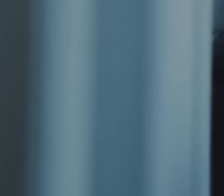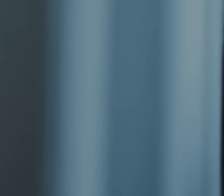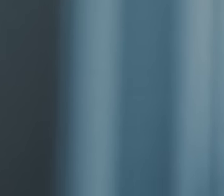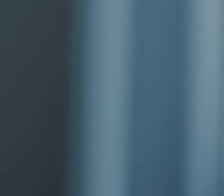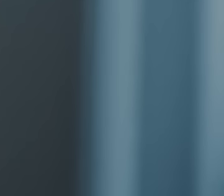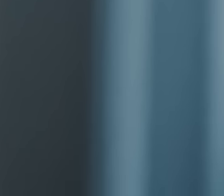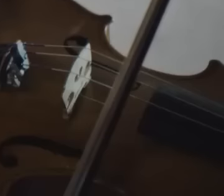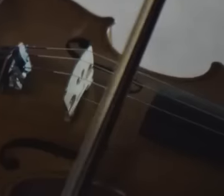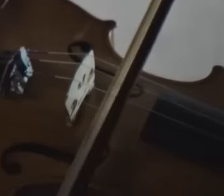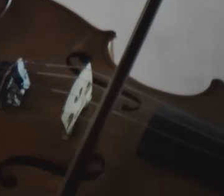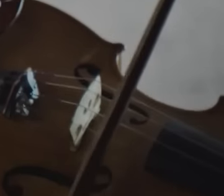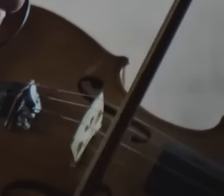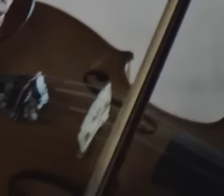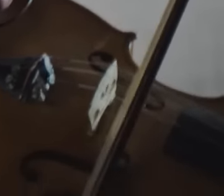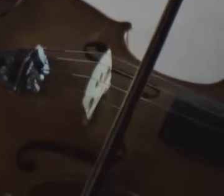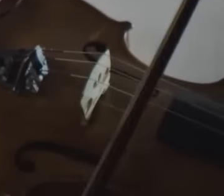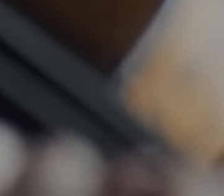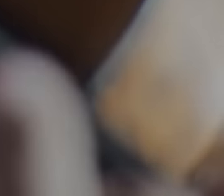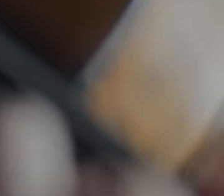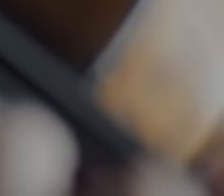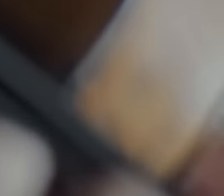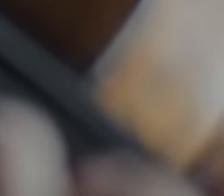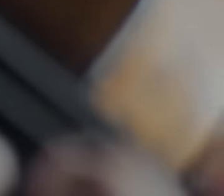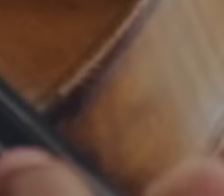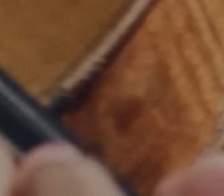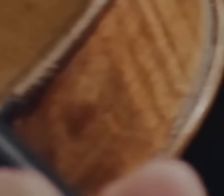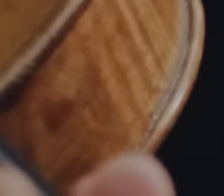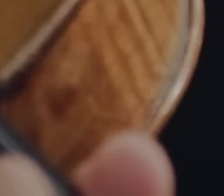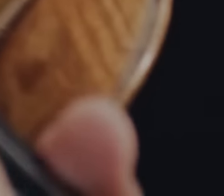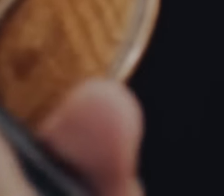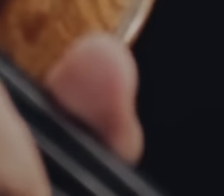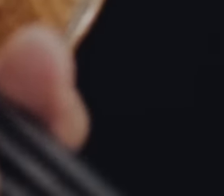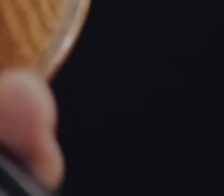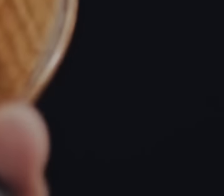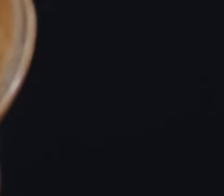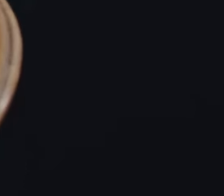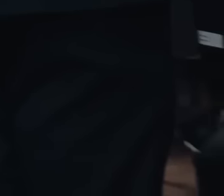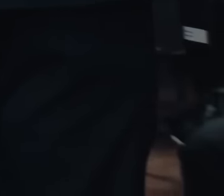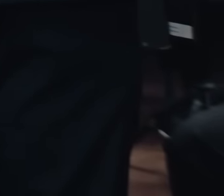Porque tudo se transforma quando a excelência dá o tom da sua vida.